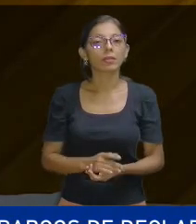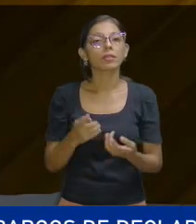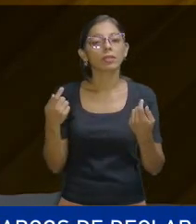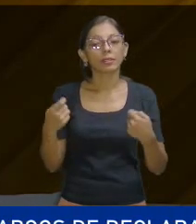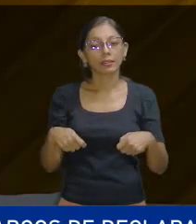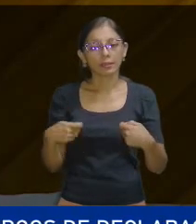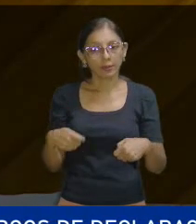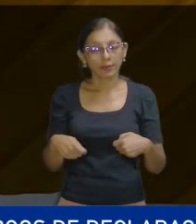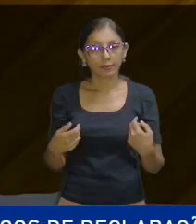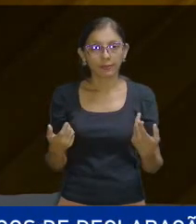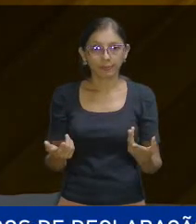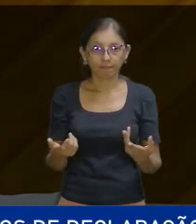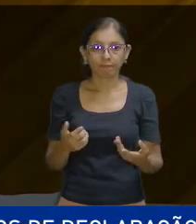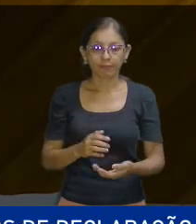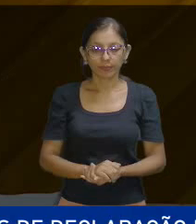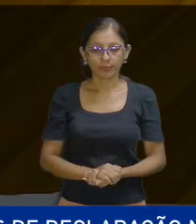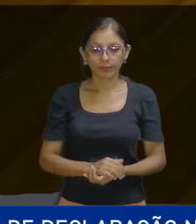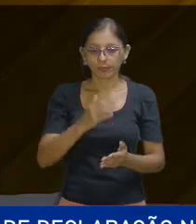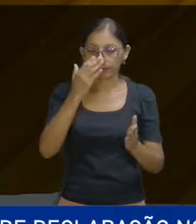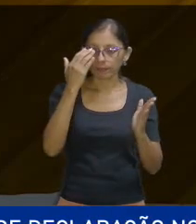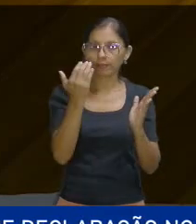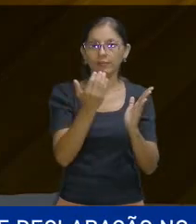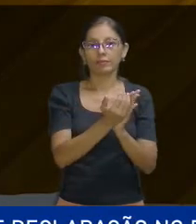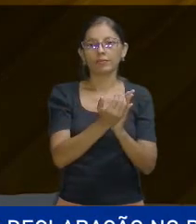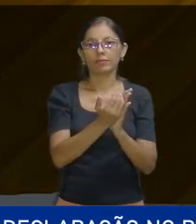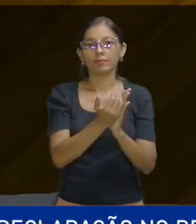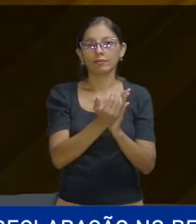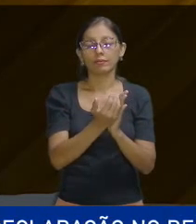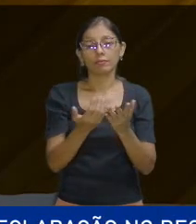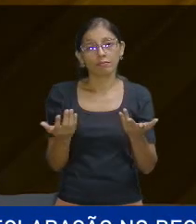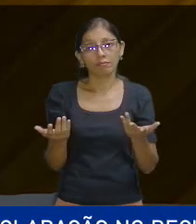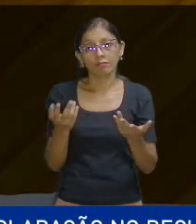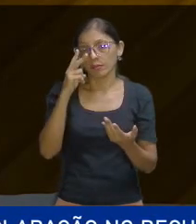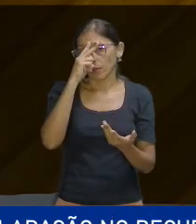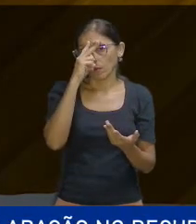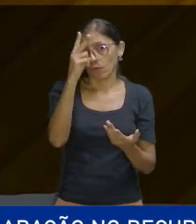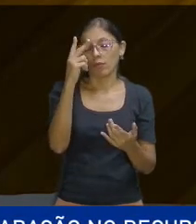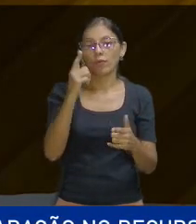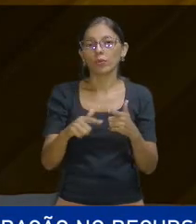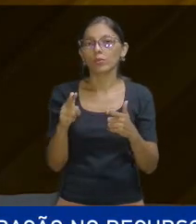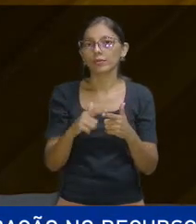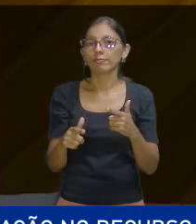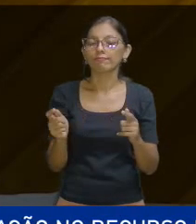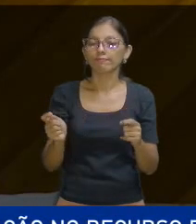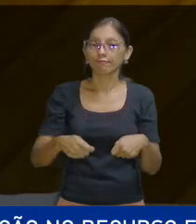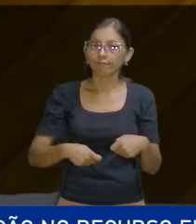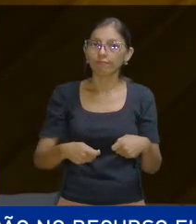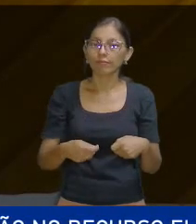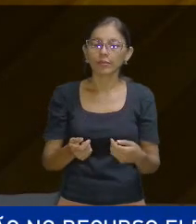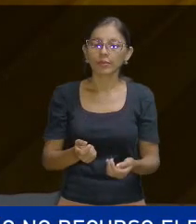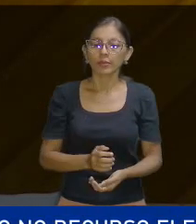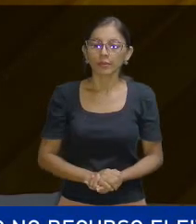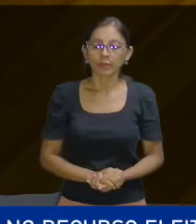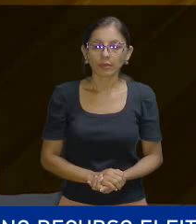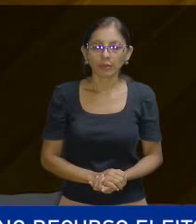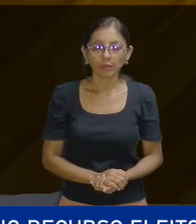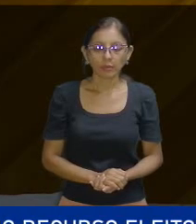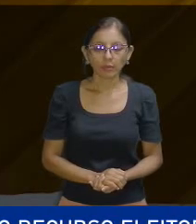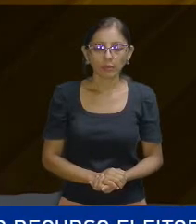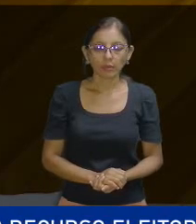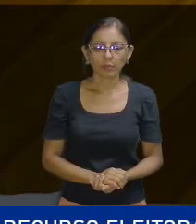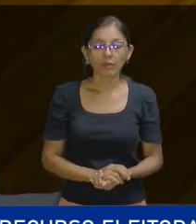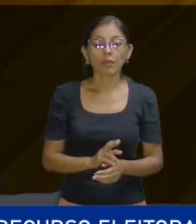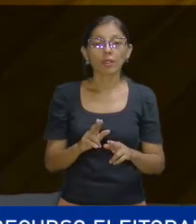ser adotada num patamar condizente com a gravidade que é reconhecida na fundamentação do acórdão. Portanto, ao longo